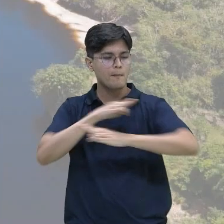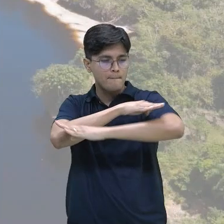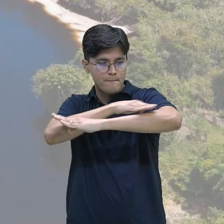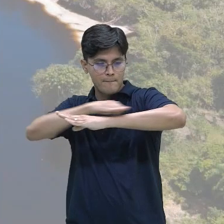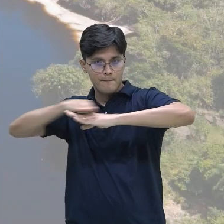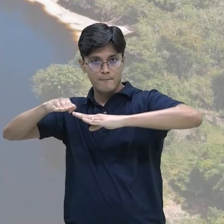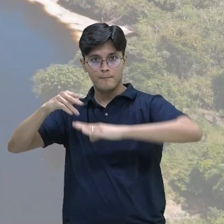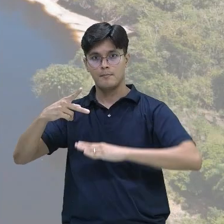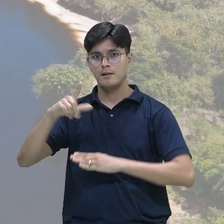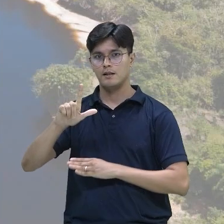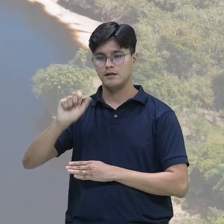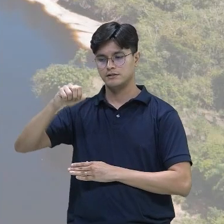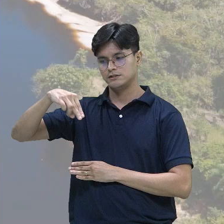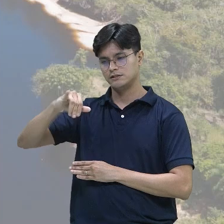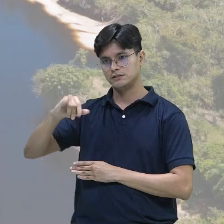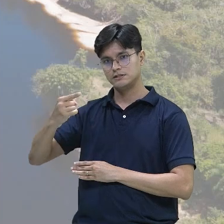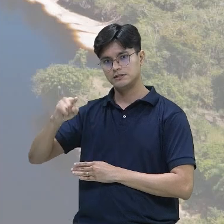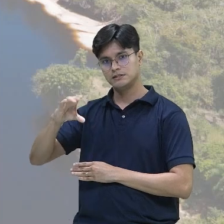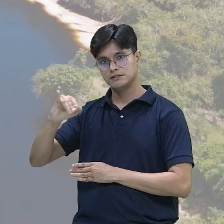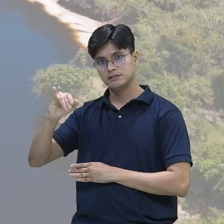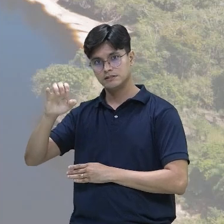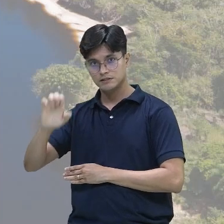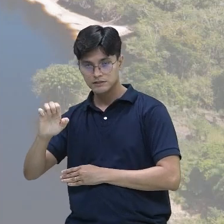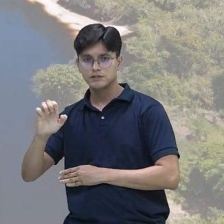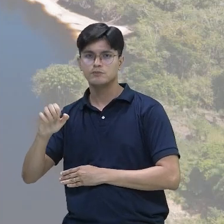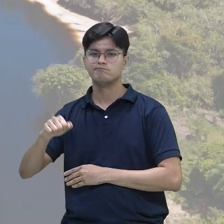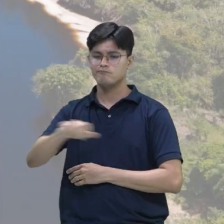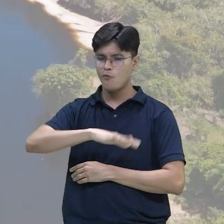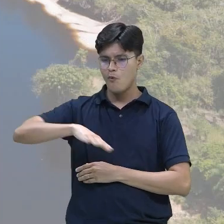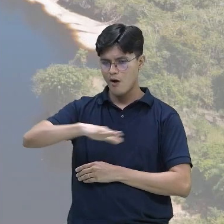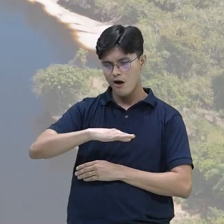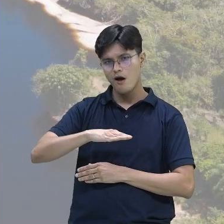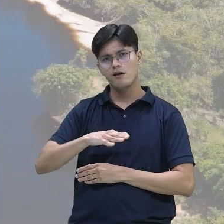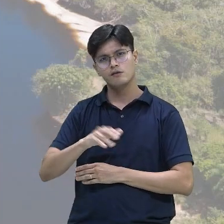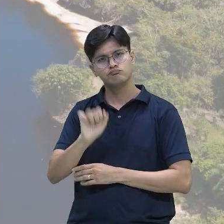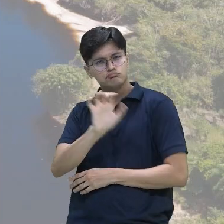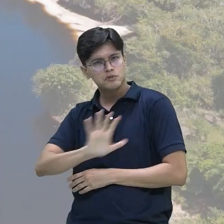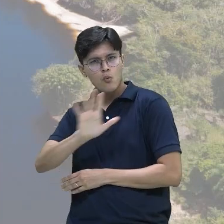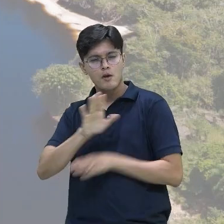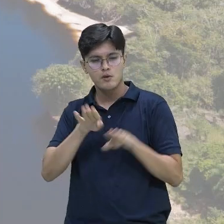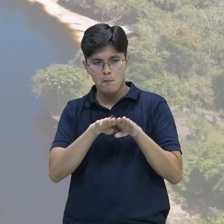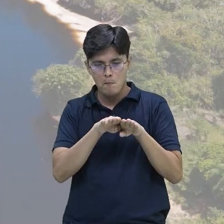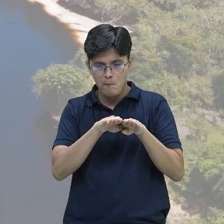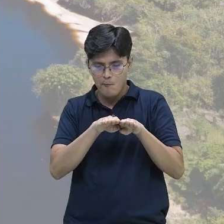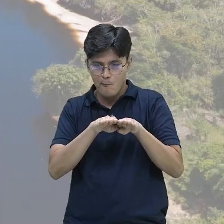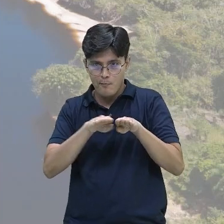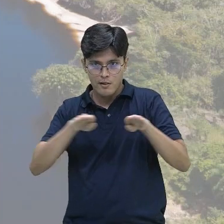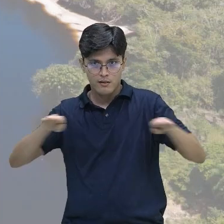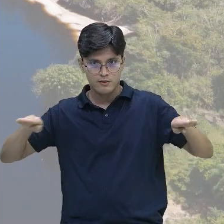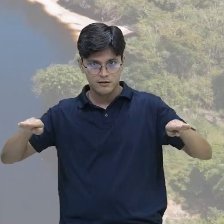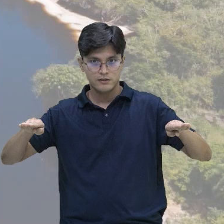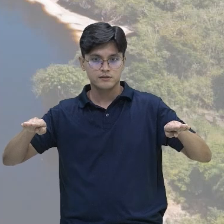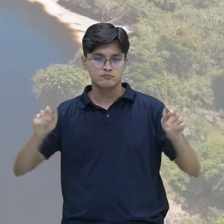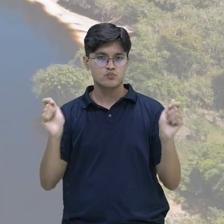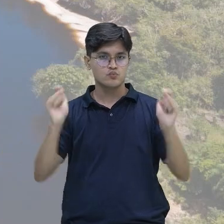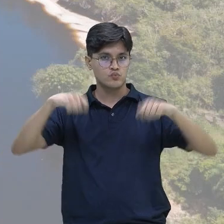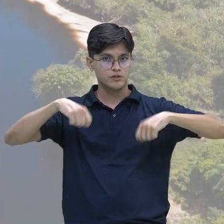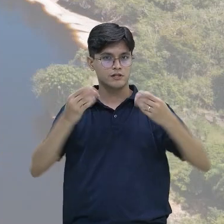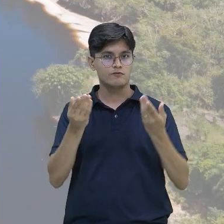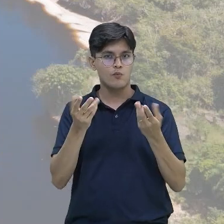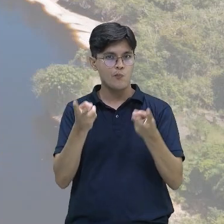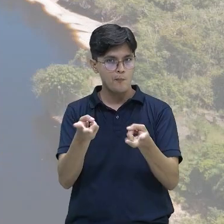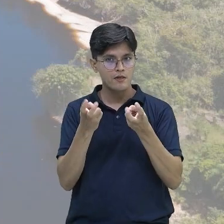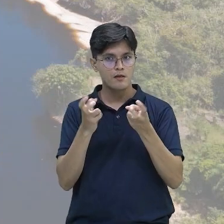as características da planície, que são áreas geralmente planas. Aí a gente já vai observar o quê? As